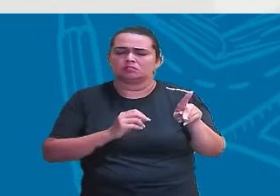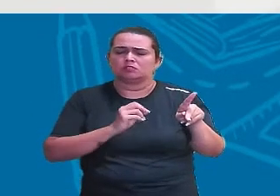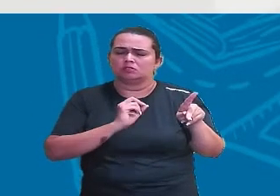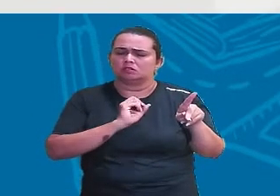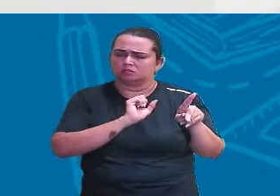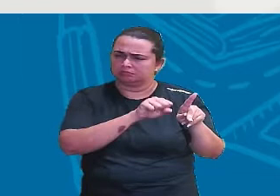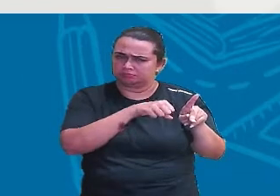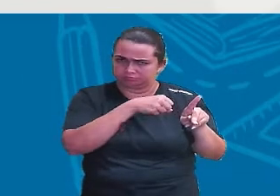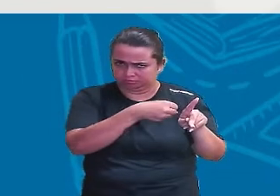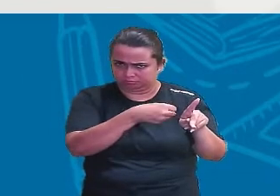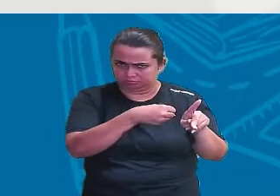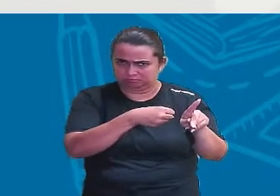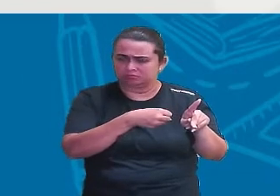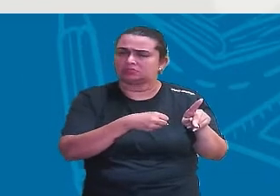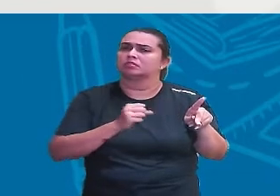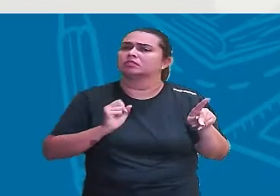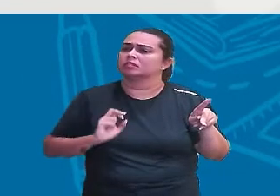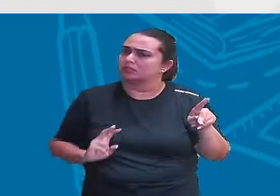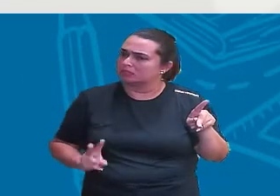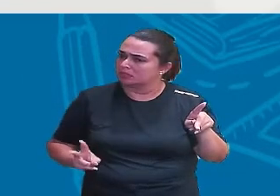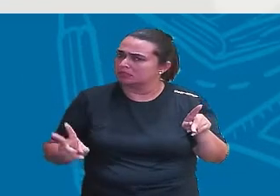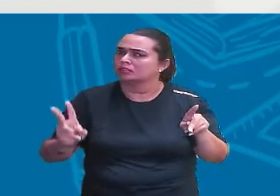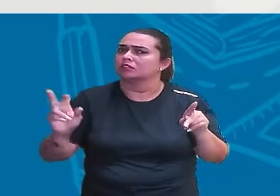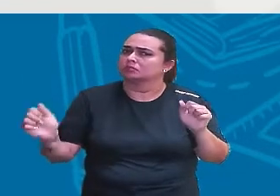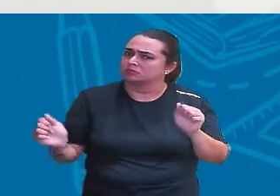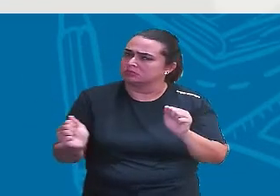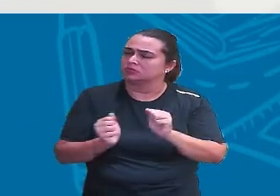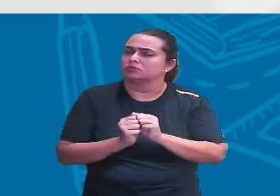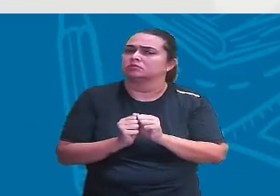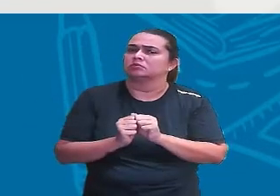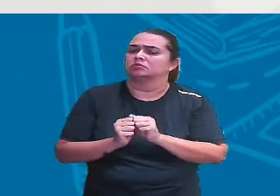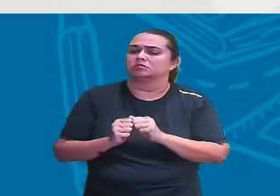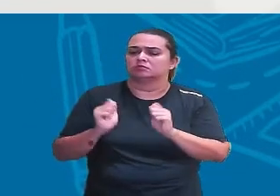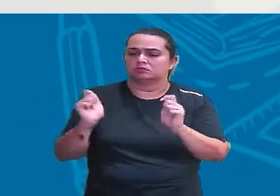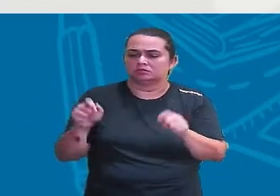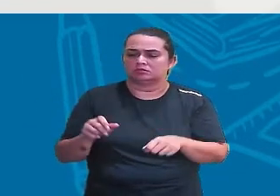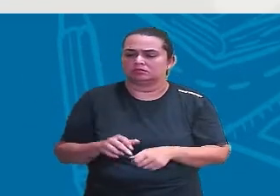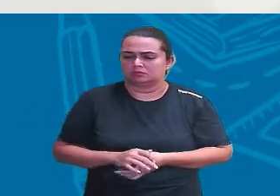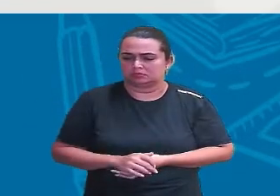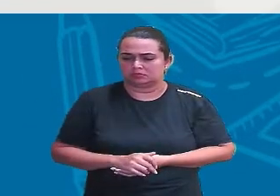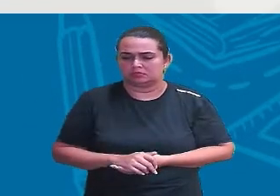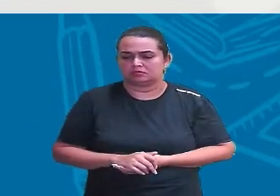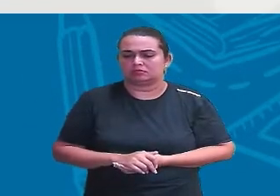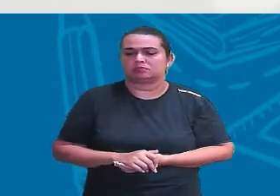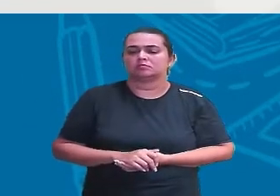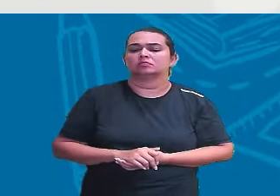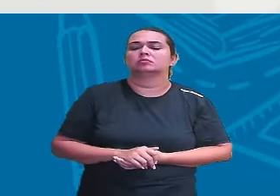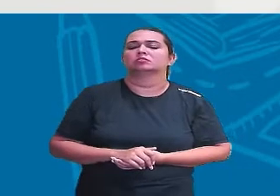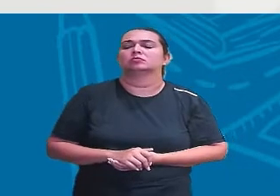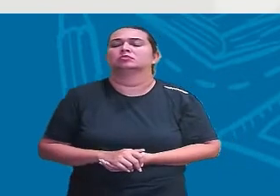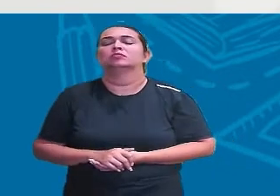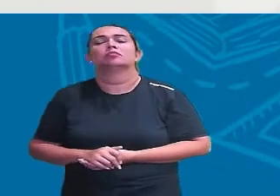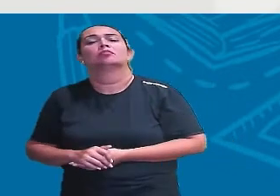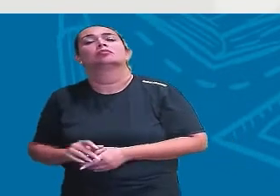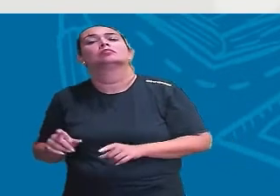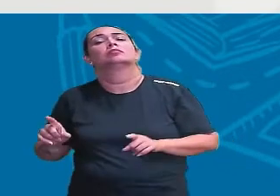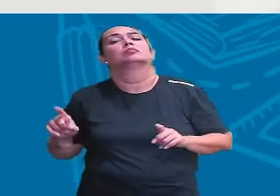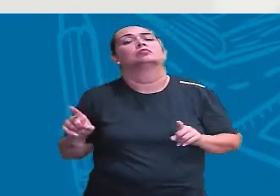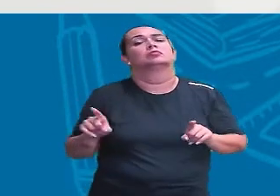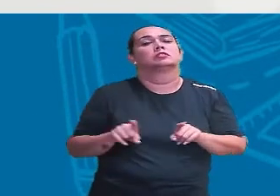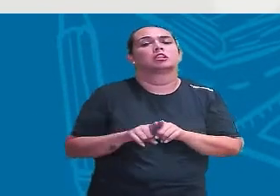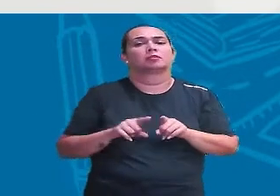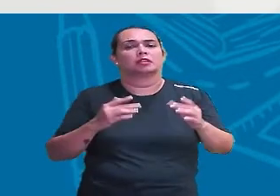certo? Agora, eles também podem ter a função, na verdade, de